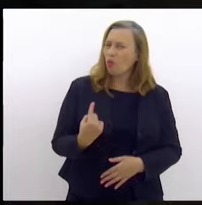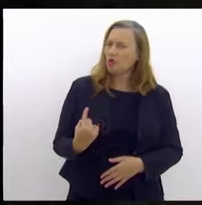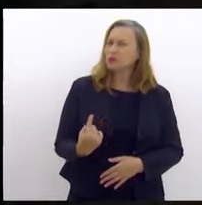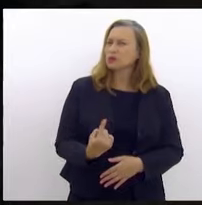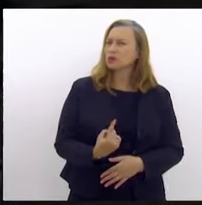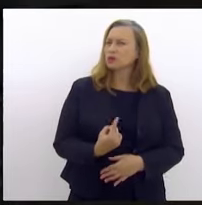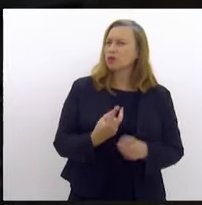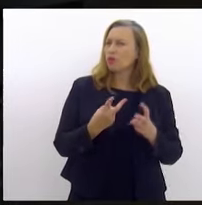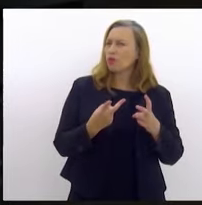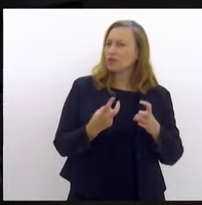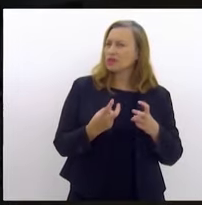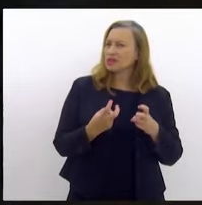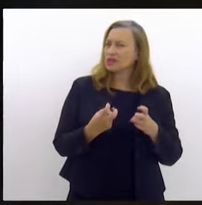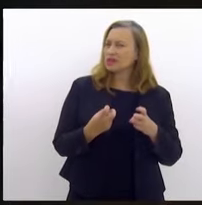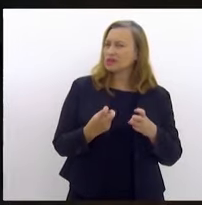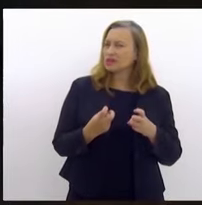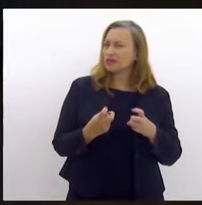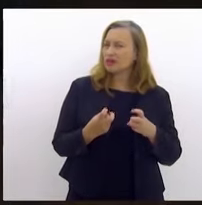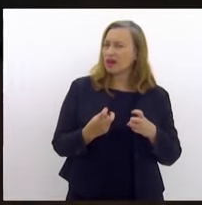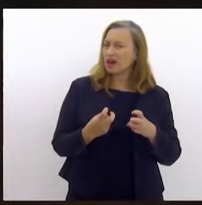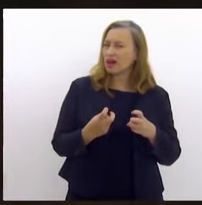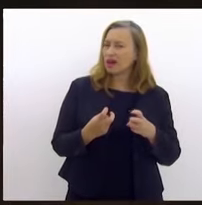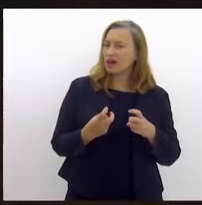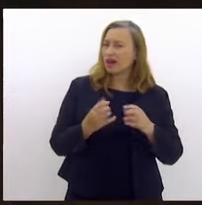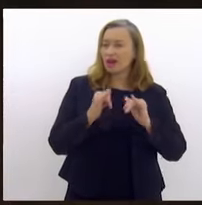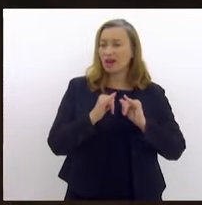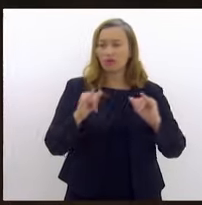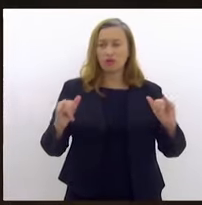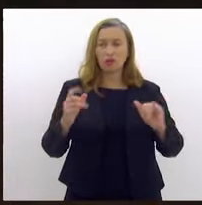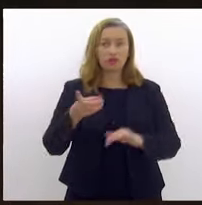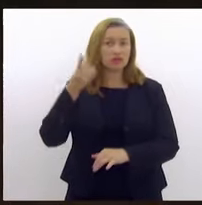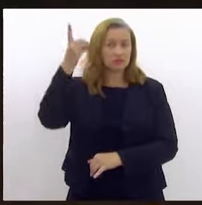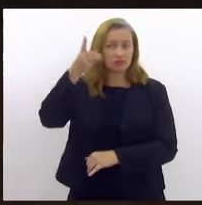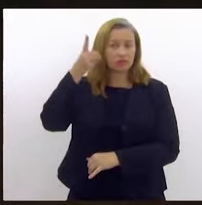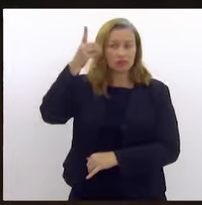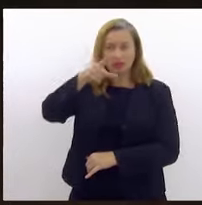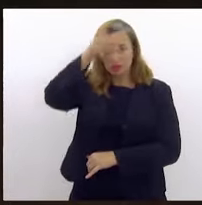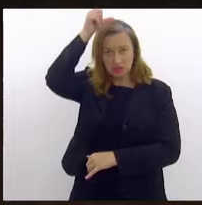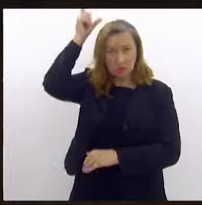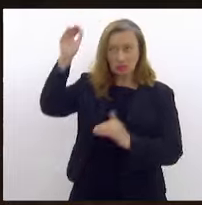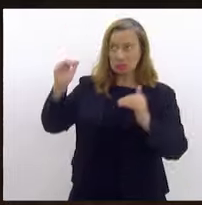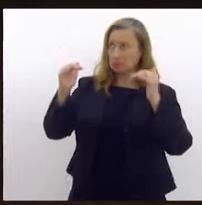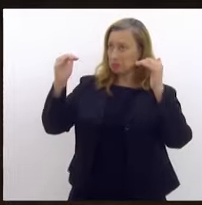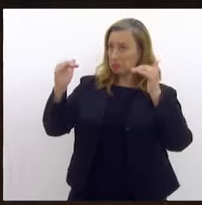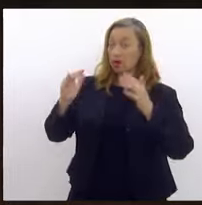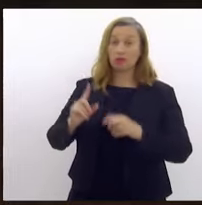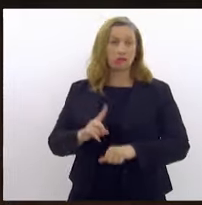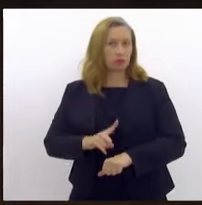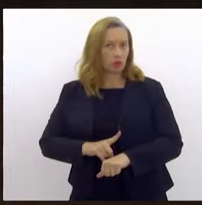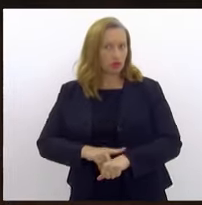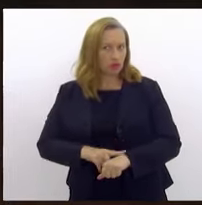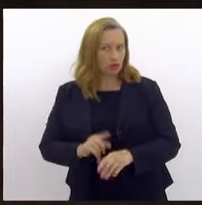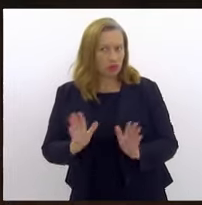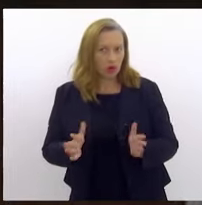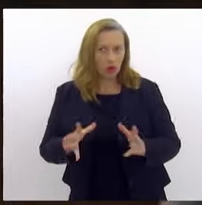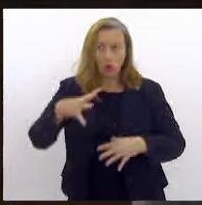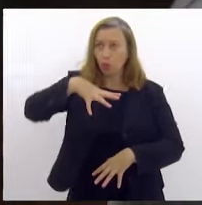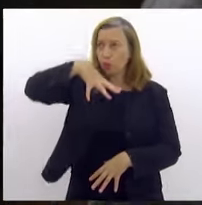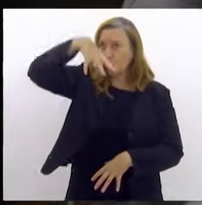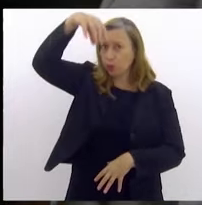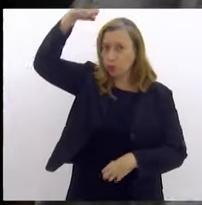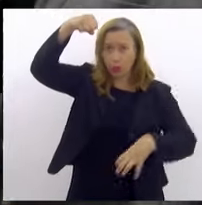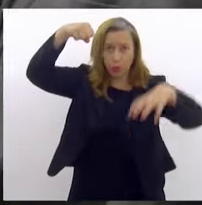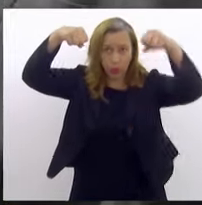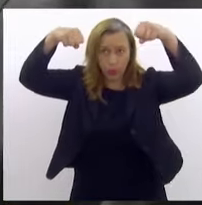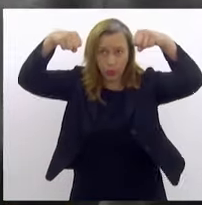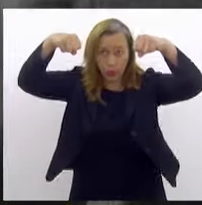levarmos adiante a tese levantada pelo ilustre deputado Luiz Paulo, é melhor, nesse exato momento, apagarmos a luz desse